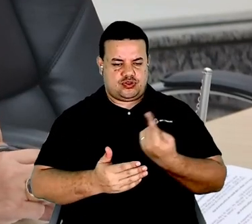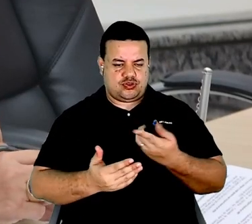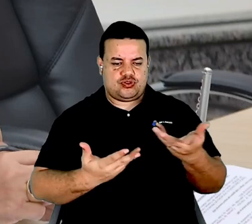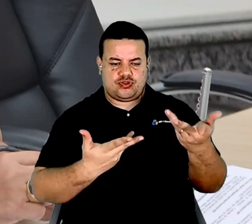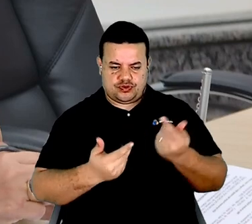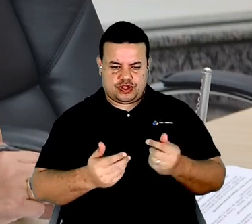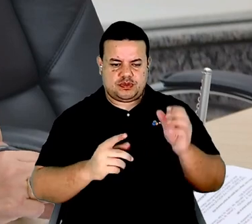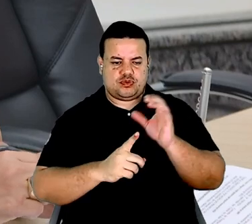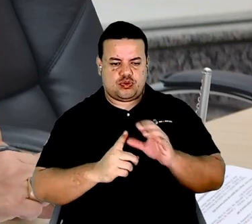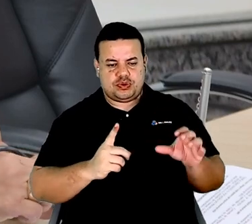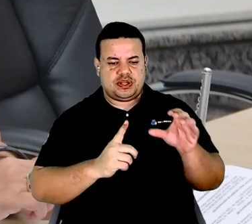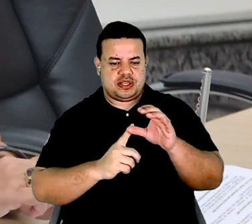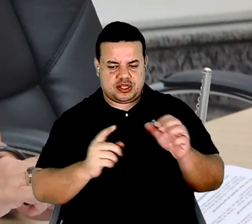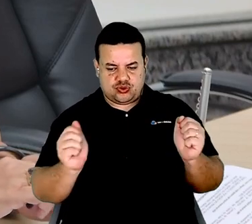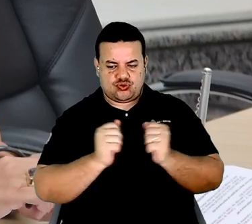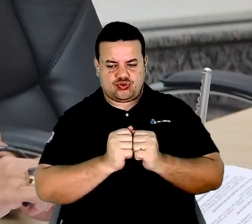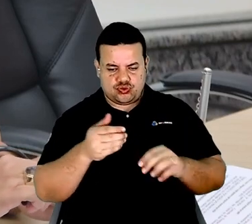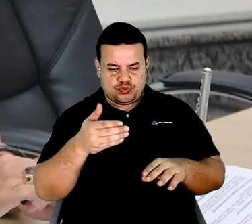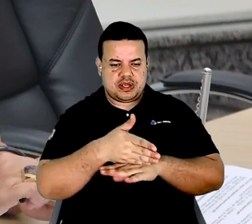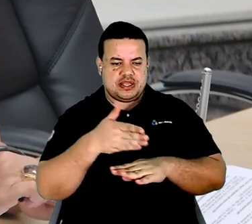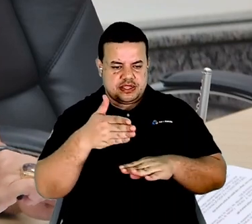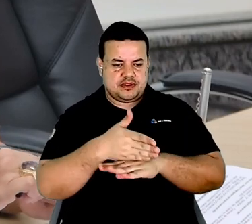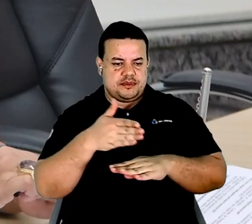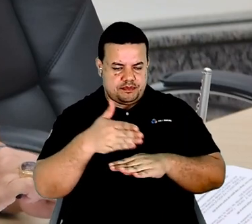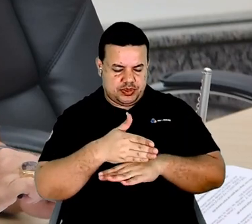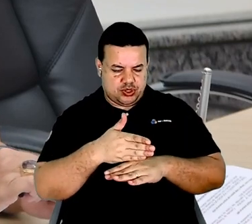comunidade a estar participando. Lá serão